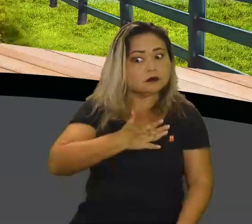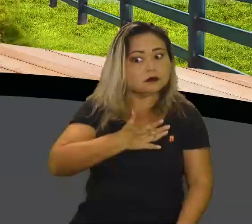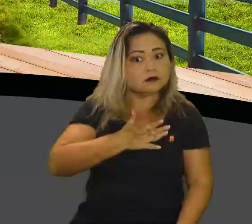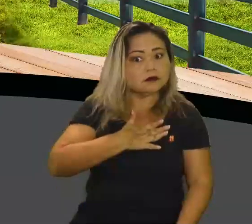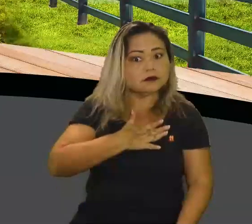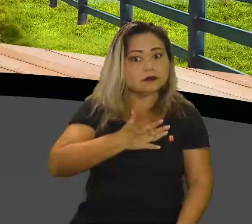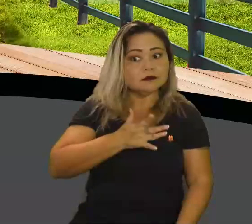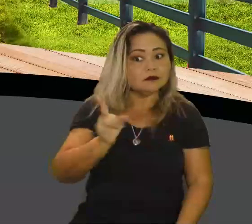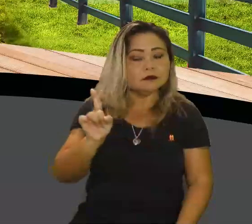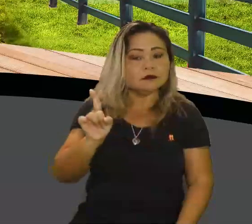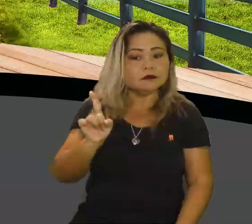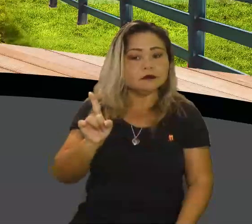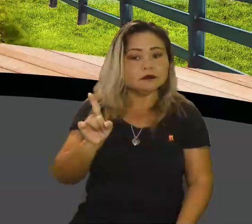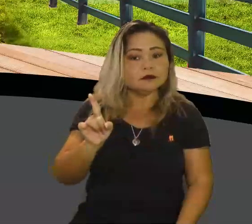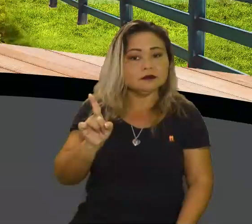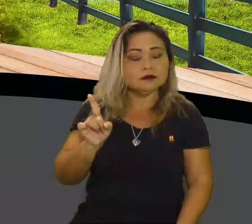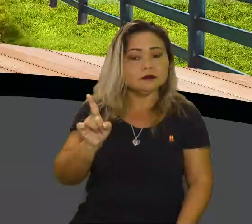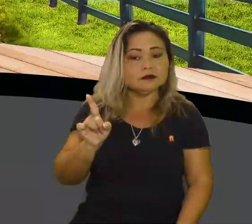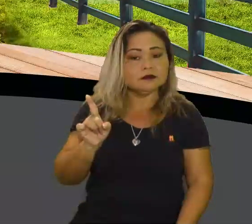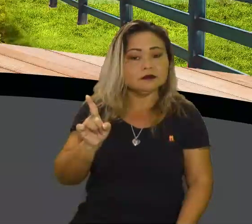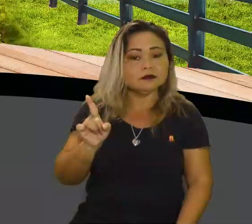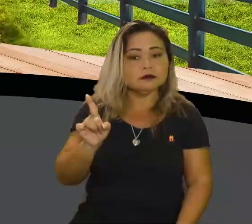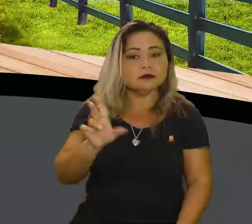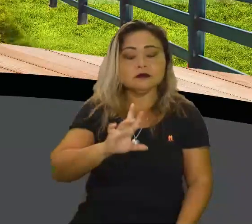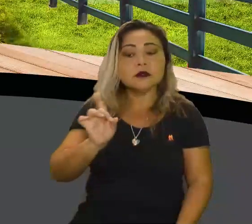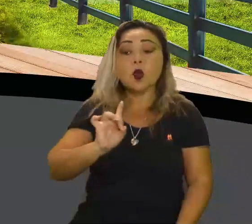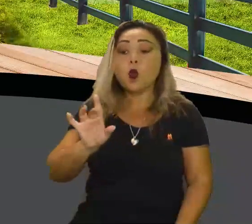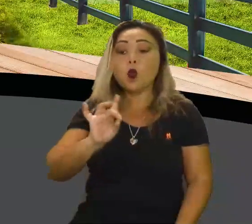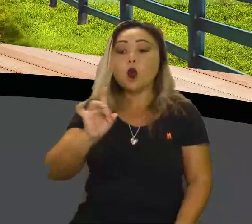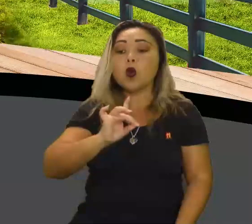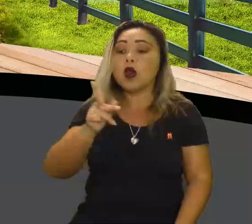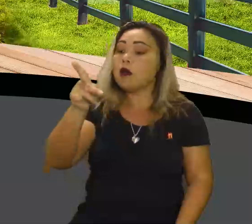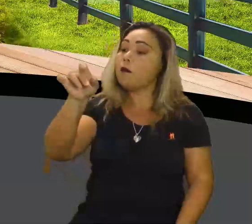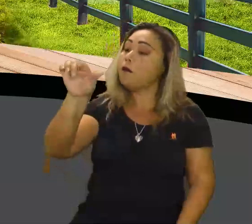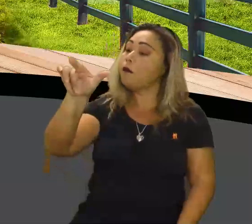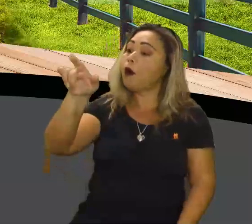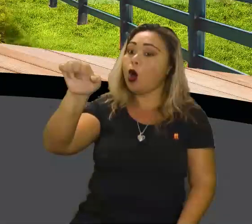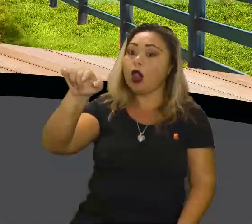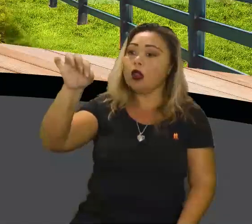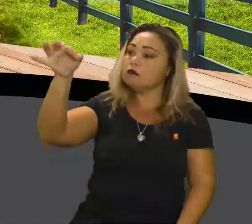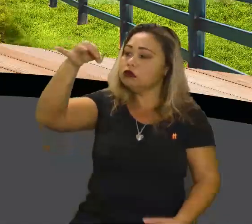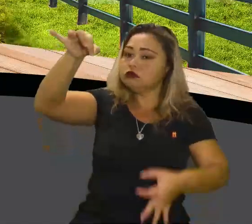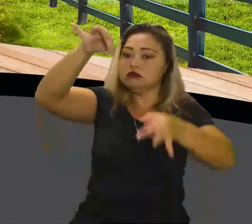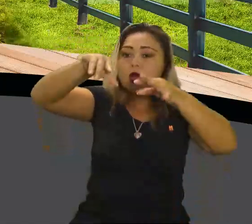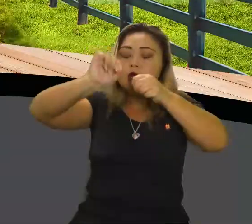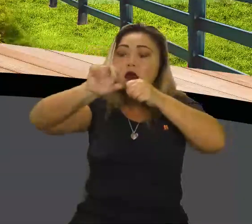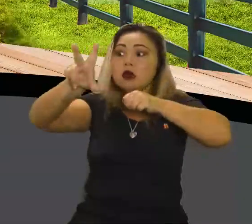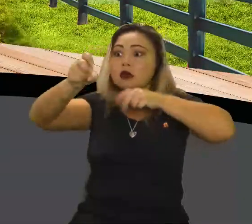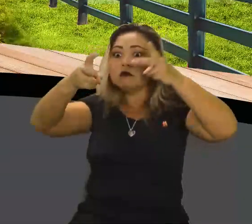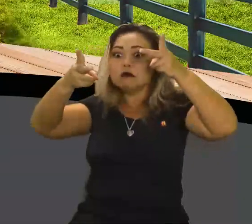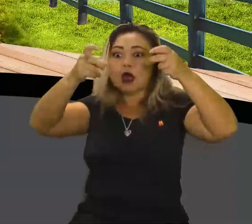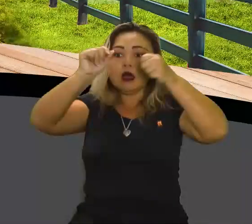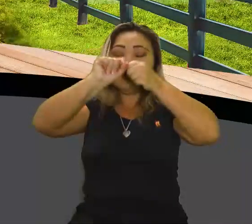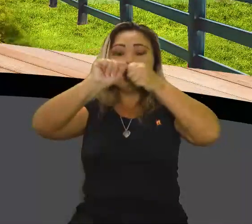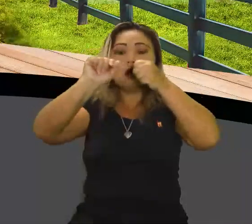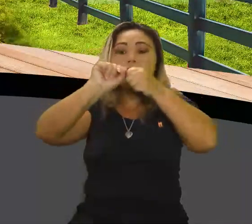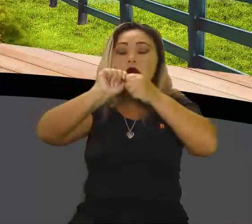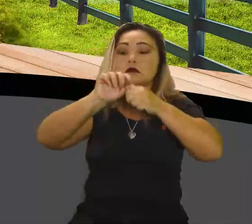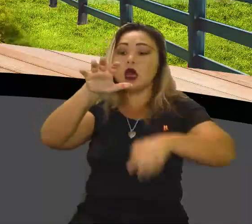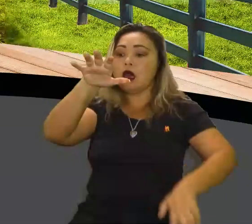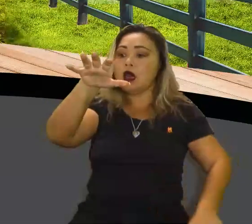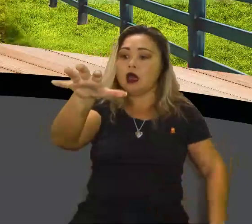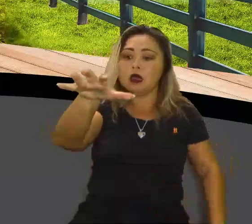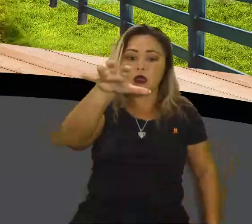Gostei! Olha só. Nem só do pólen, né? Que ela vai fazer essa captação. Nas